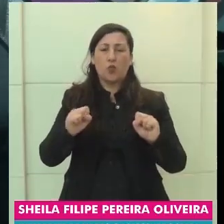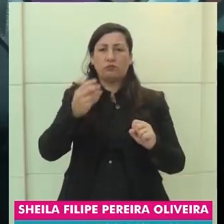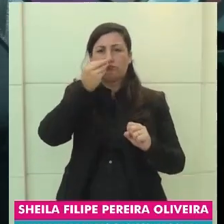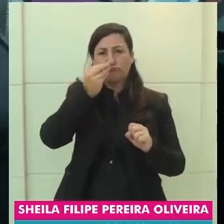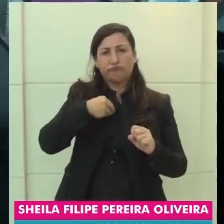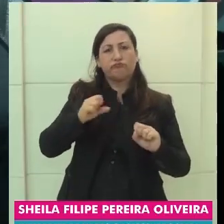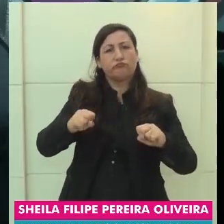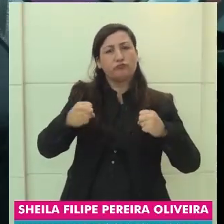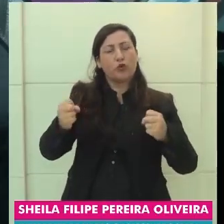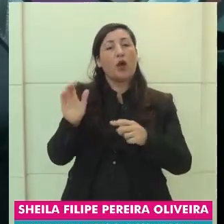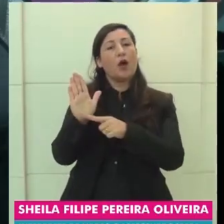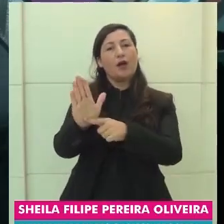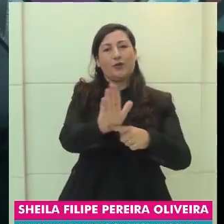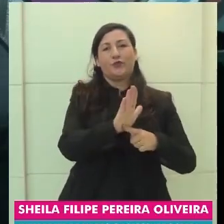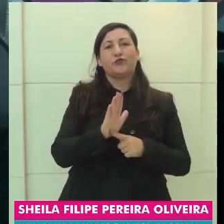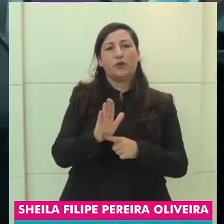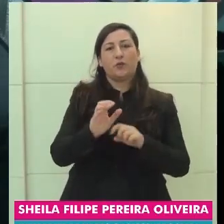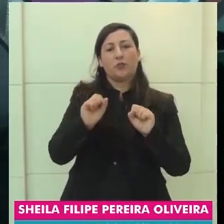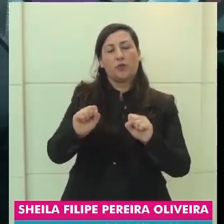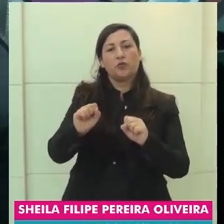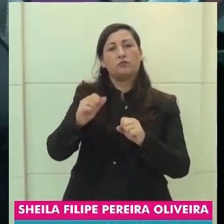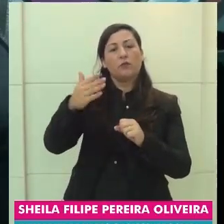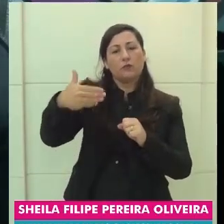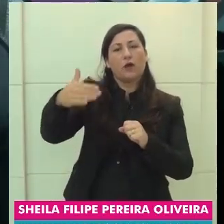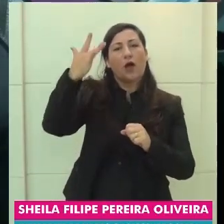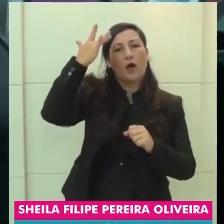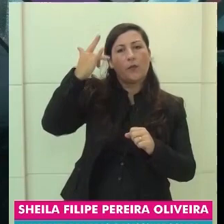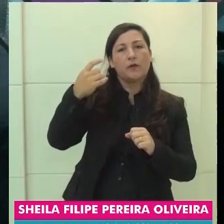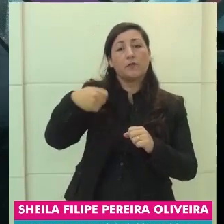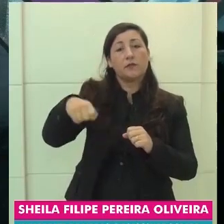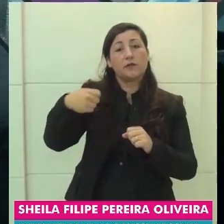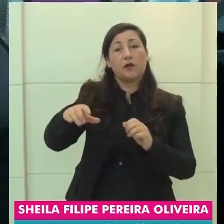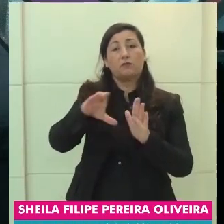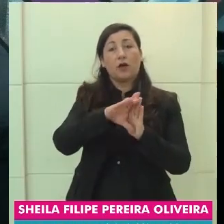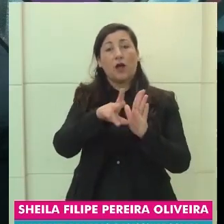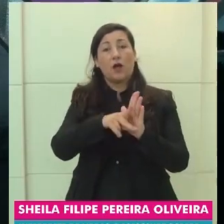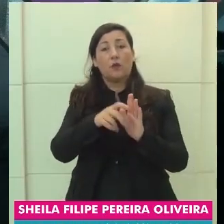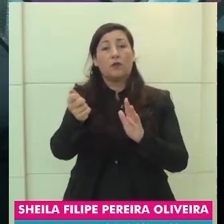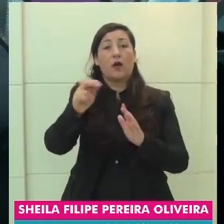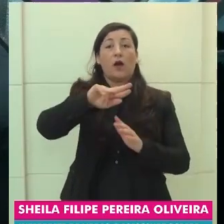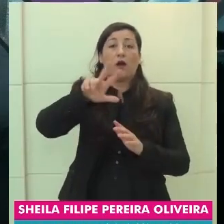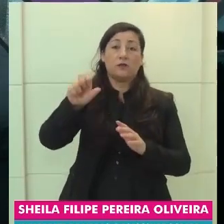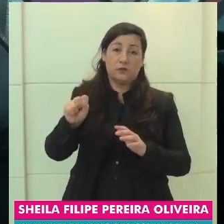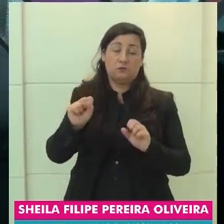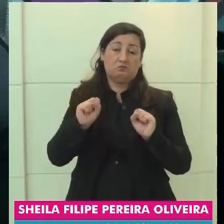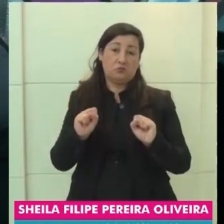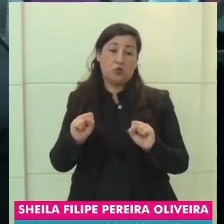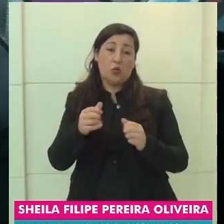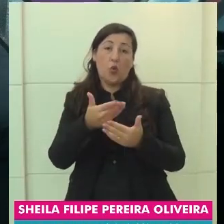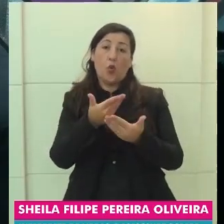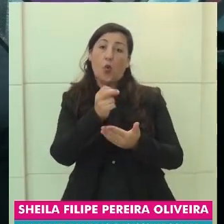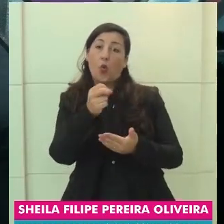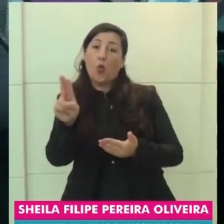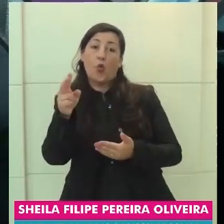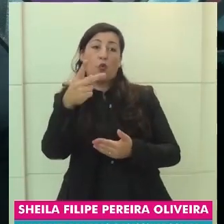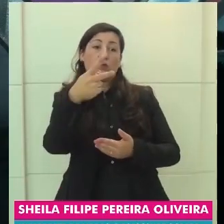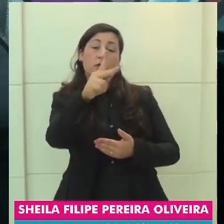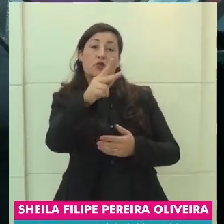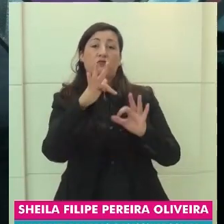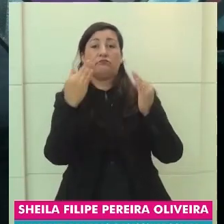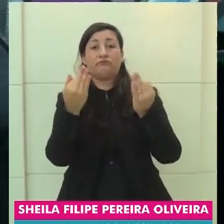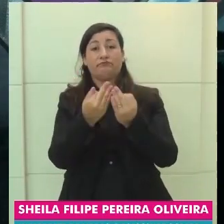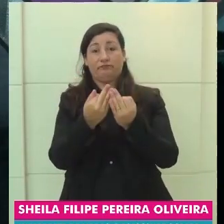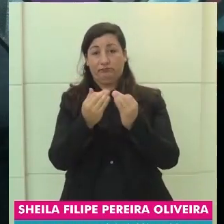venha a precisar dessa instituição ou alguém aí da sua família. E aí... Nós